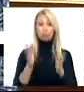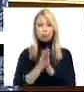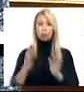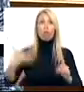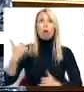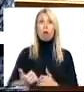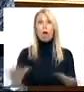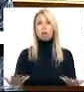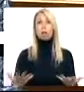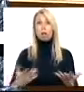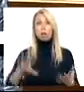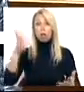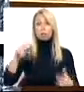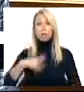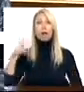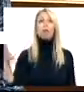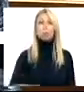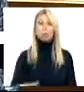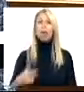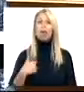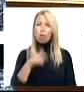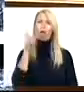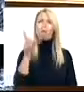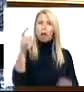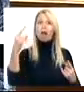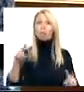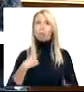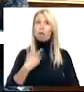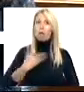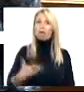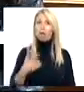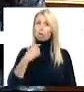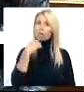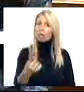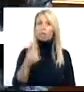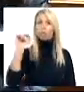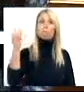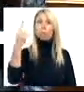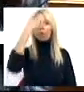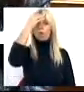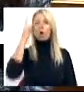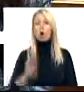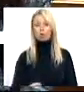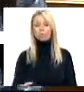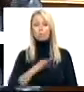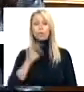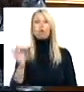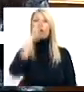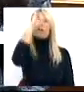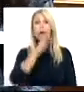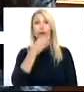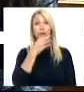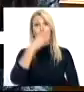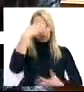palavra e de sermos até os primeiros a tomar palavra. Sr. Primeiro-Ministro, falamos de dignidade e de submissão e temos